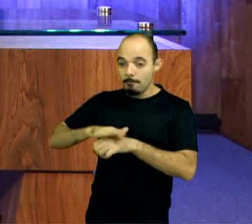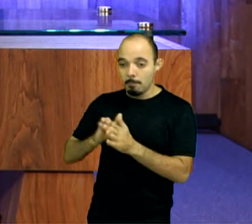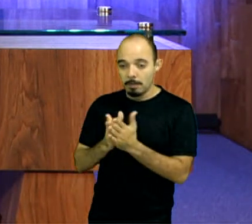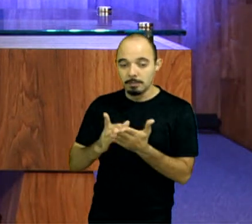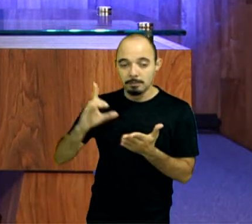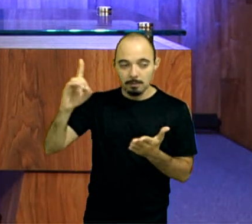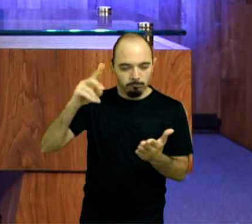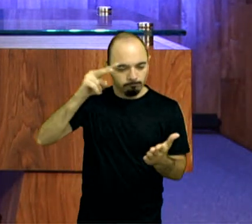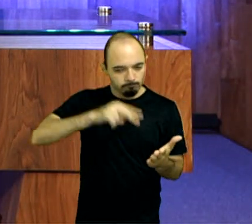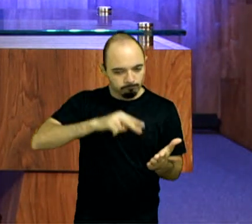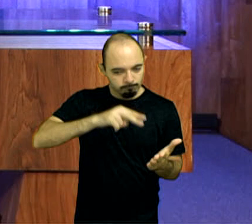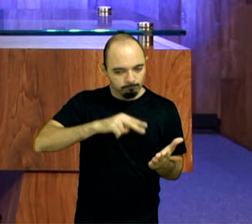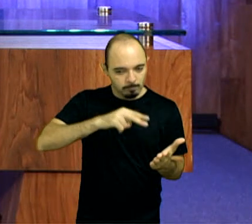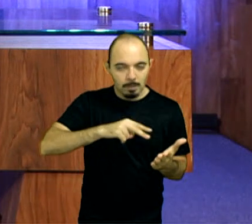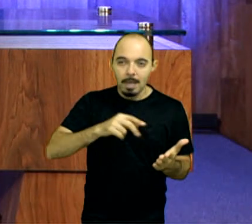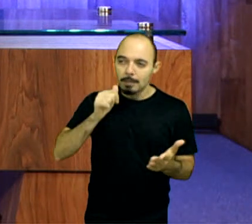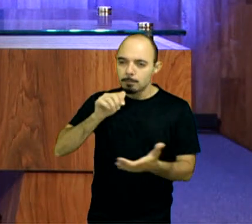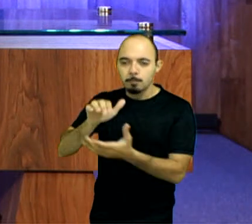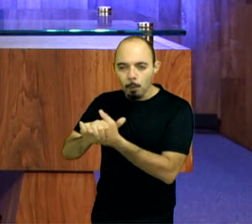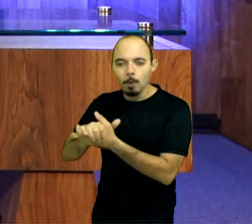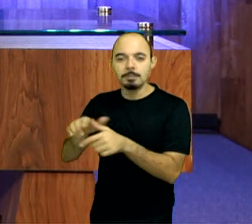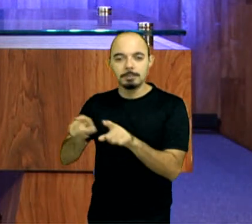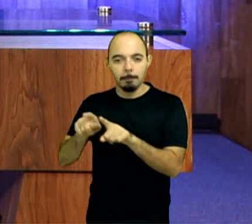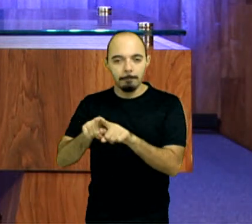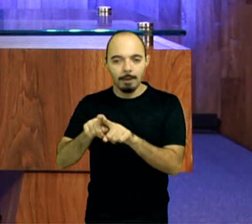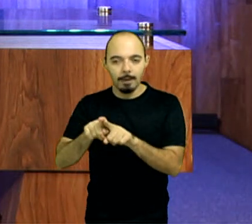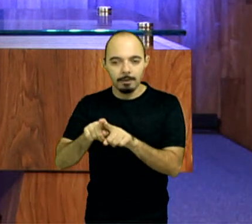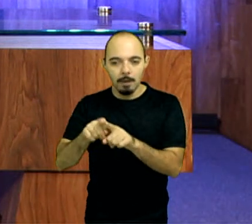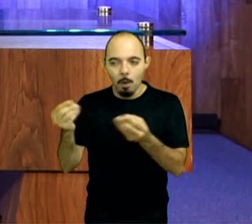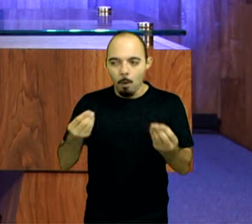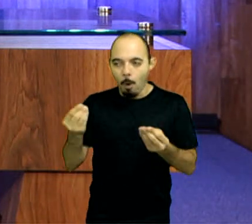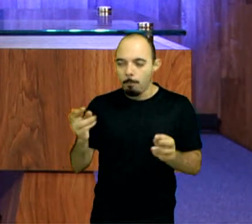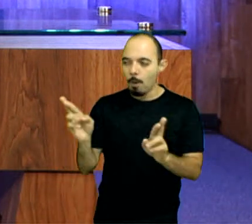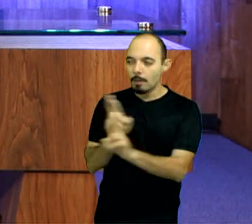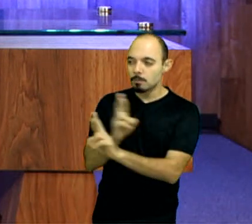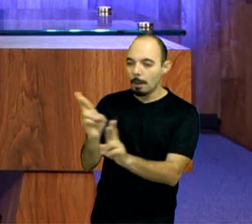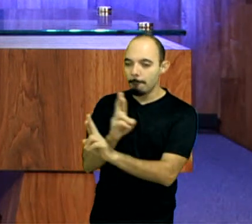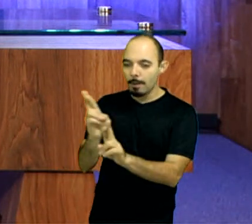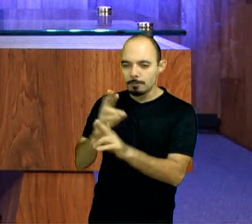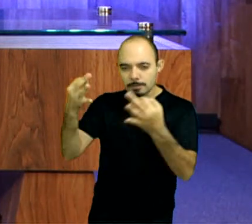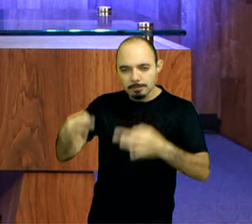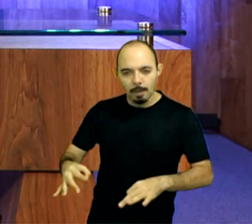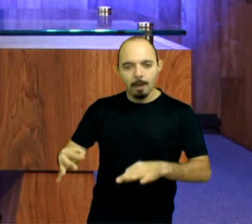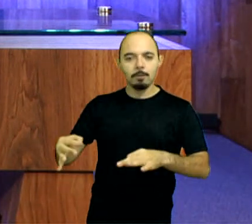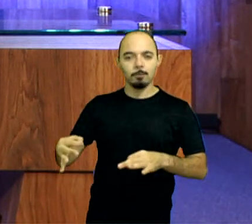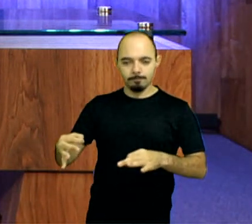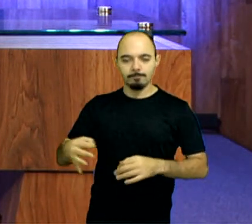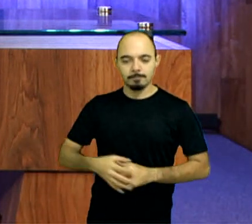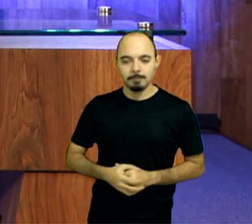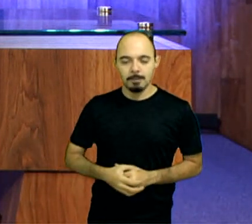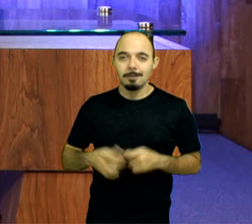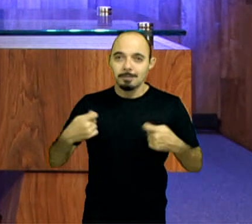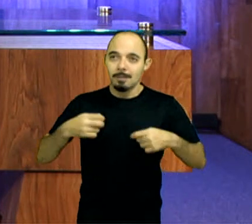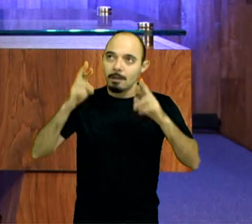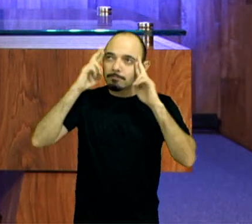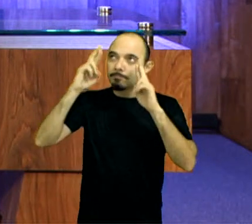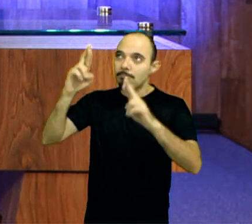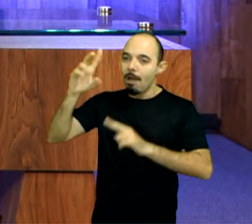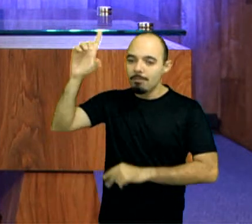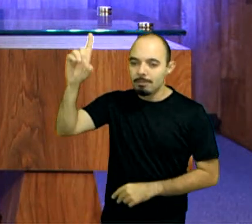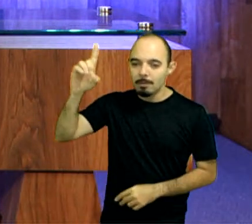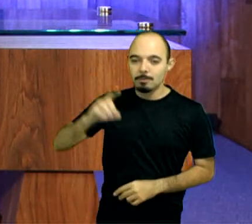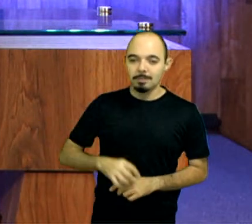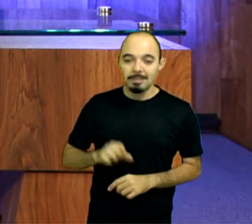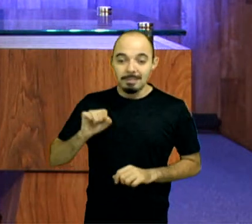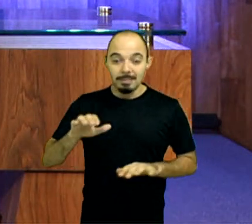palavra, ser um negociante à luz da palavra, com temor a Deus. Olha, meu irmão, se Deus já tem feito